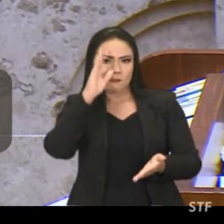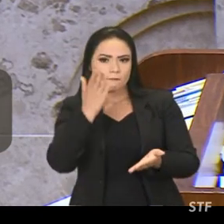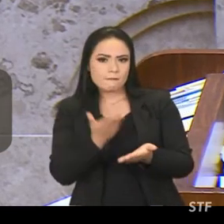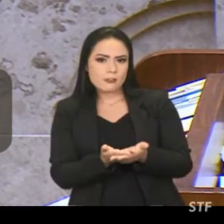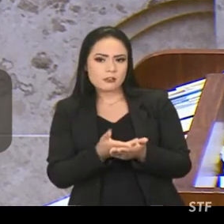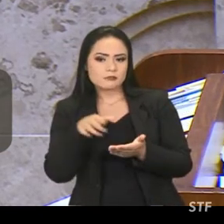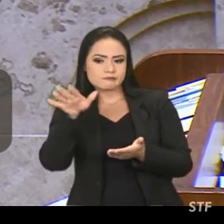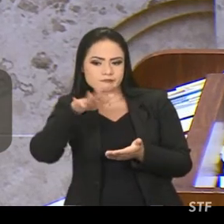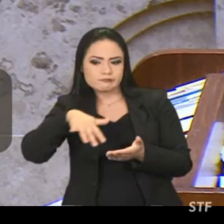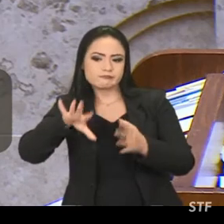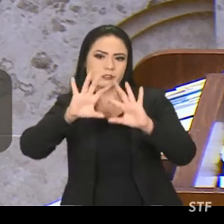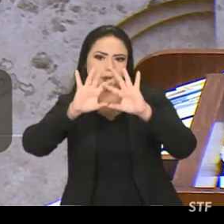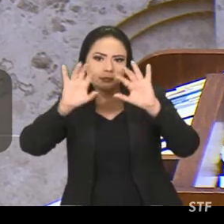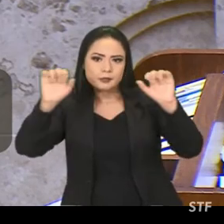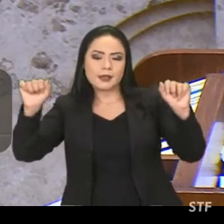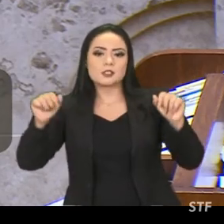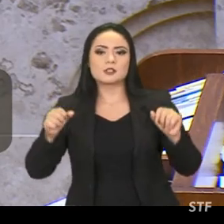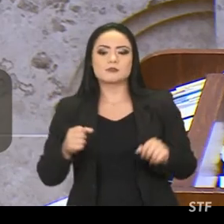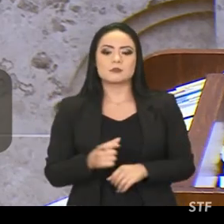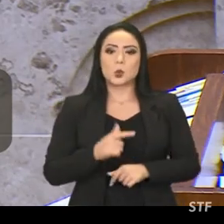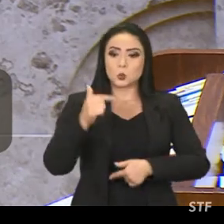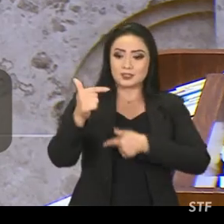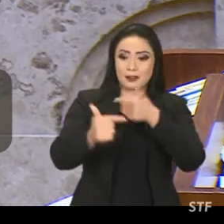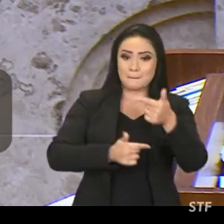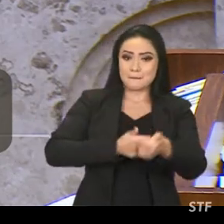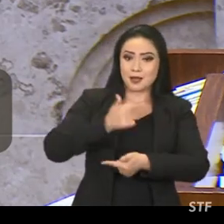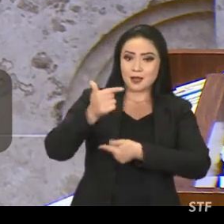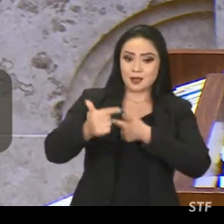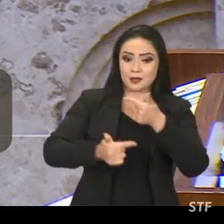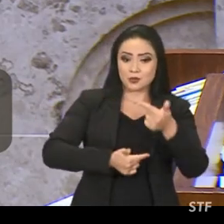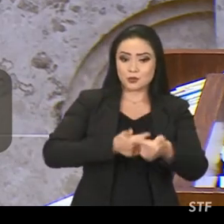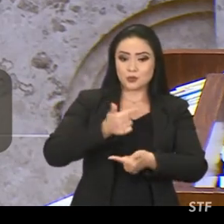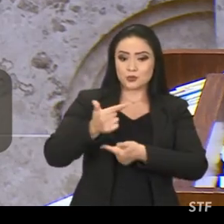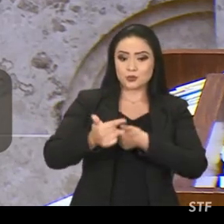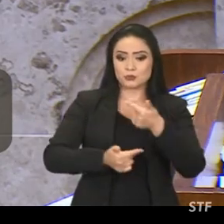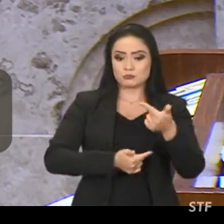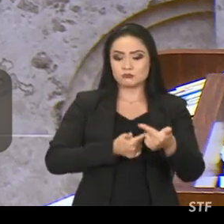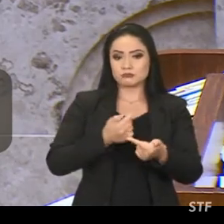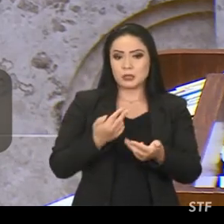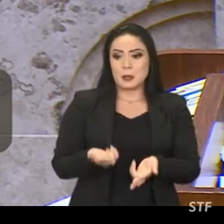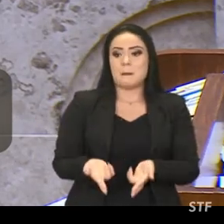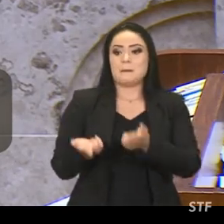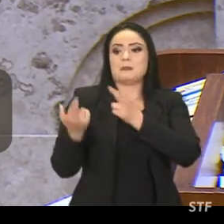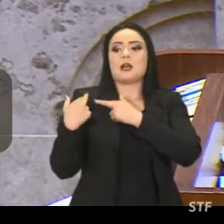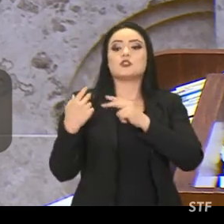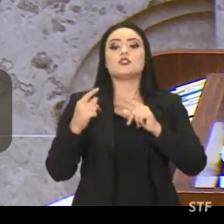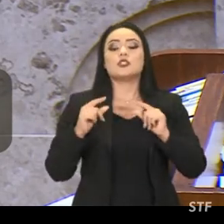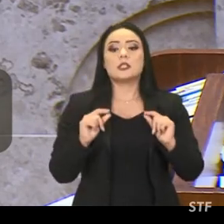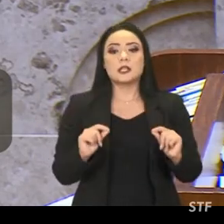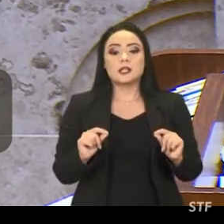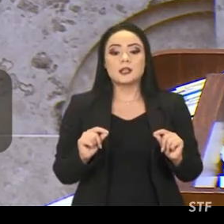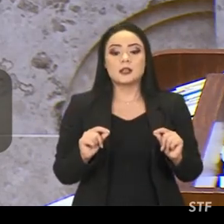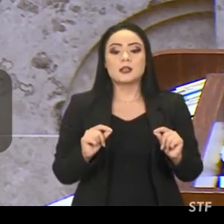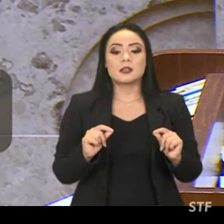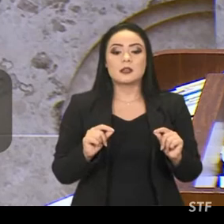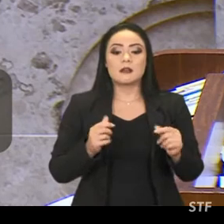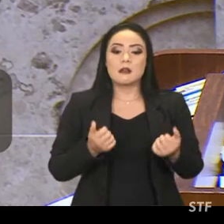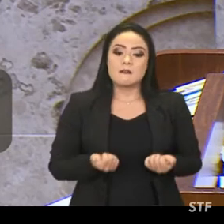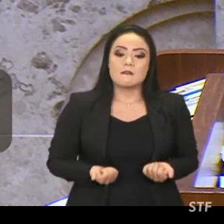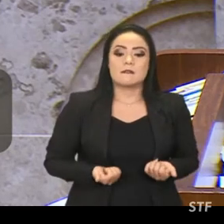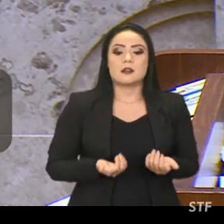tribunais de contas o trabalho, o encargo de fornecer os